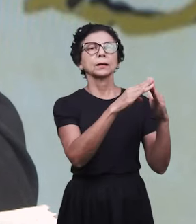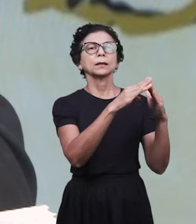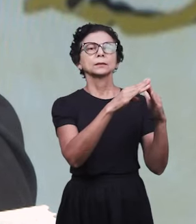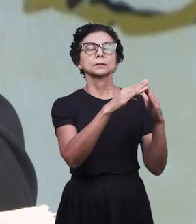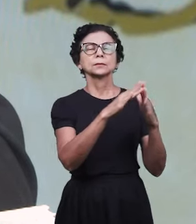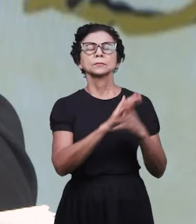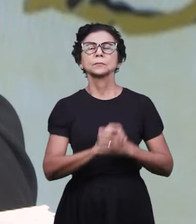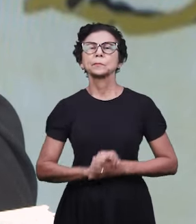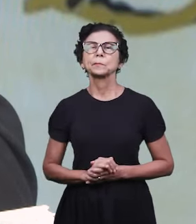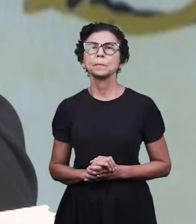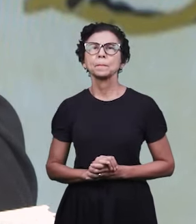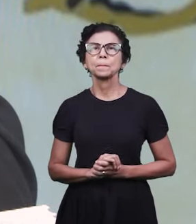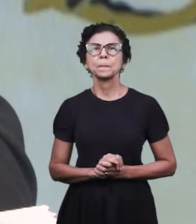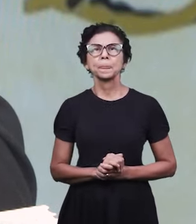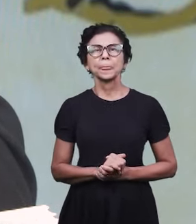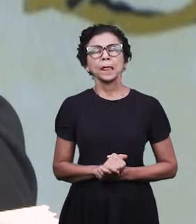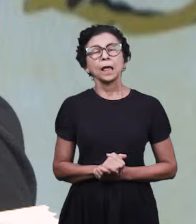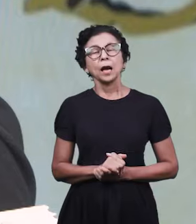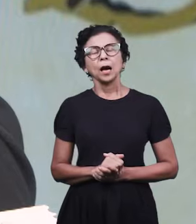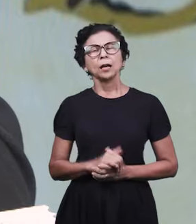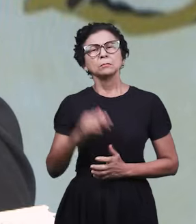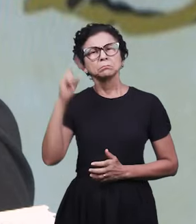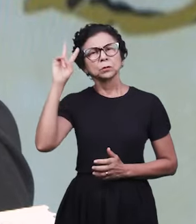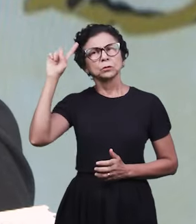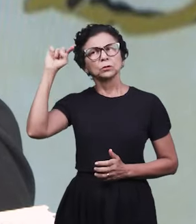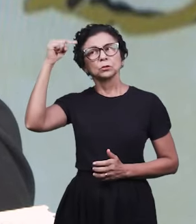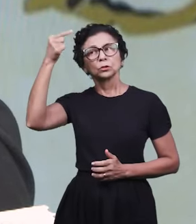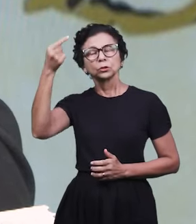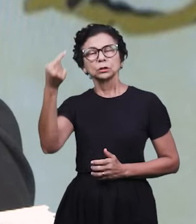dias depois, morre o filho dessa irmã.